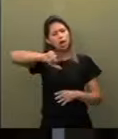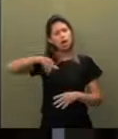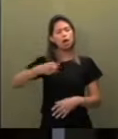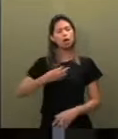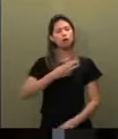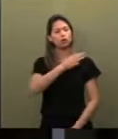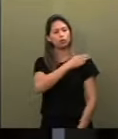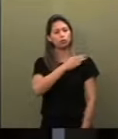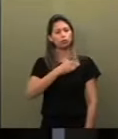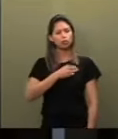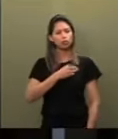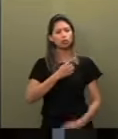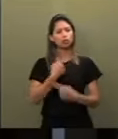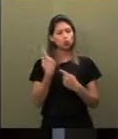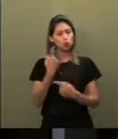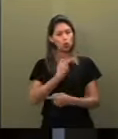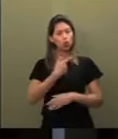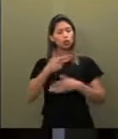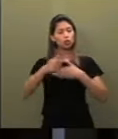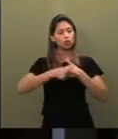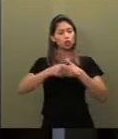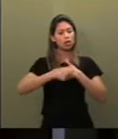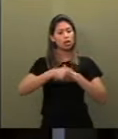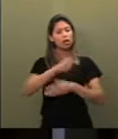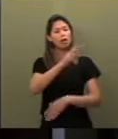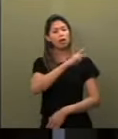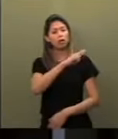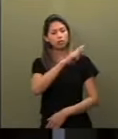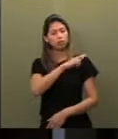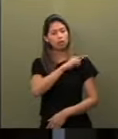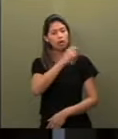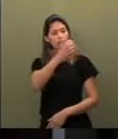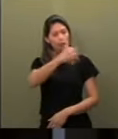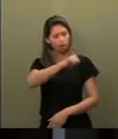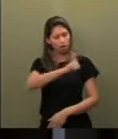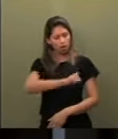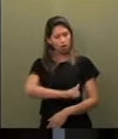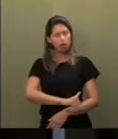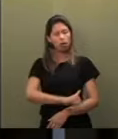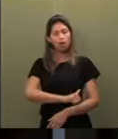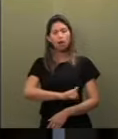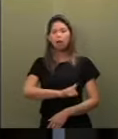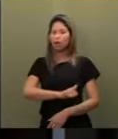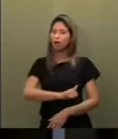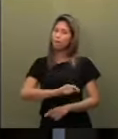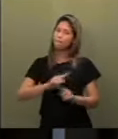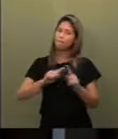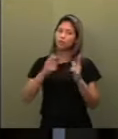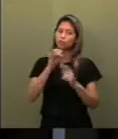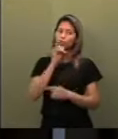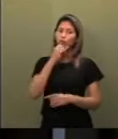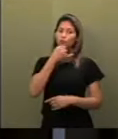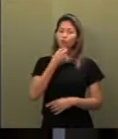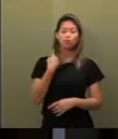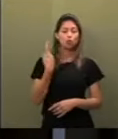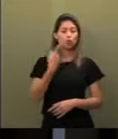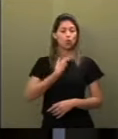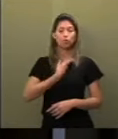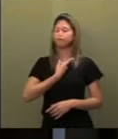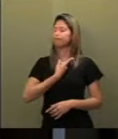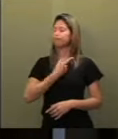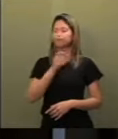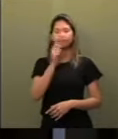E é papel nosso avaliar isso. Infelizmente, nós não estamos cumprindo com o